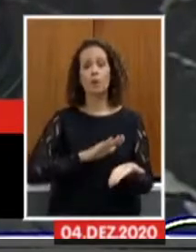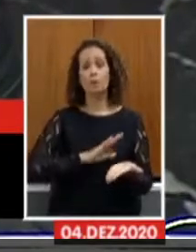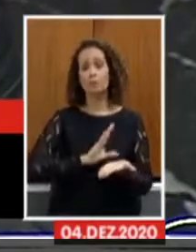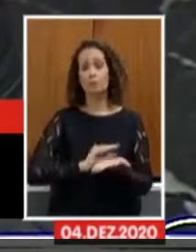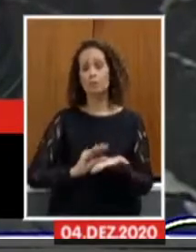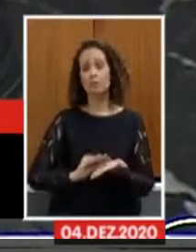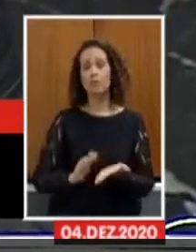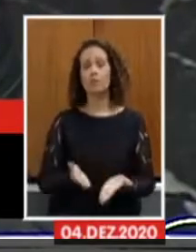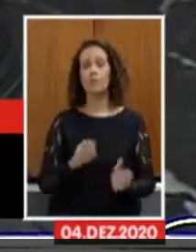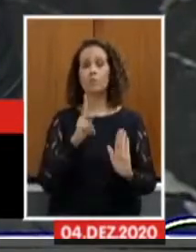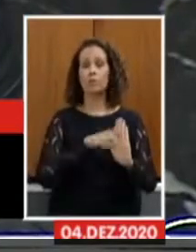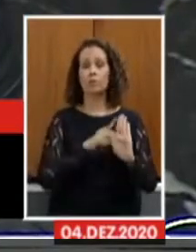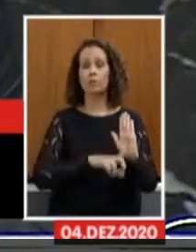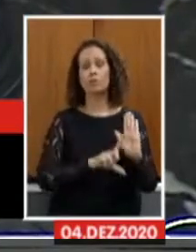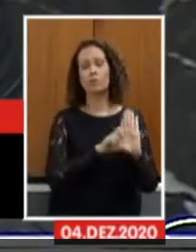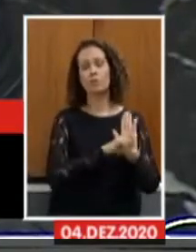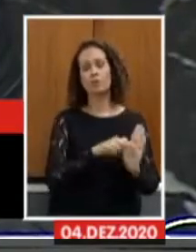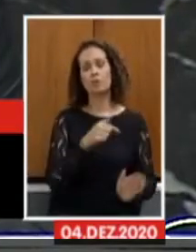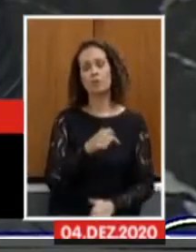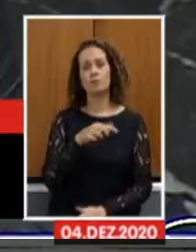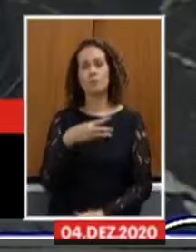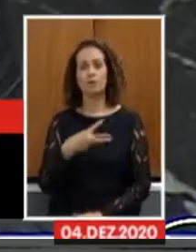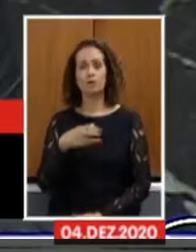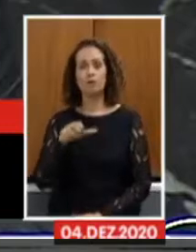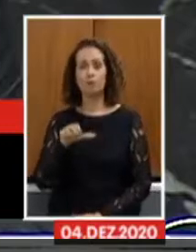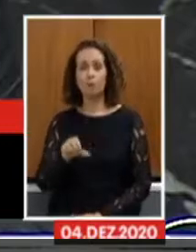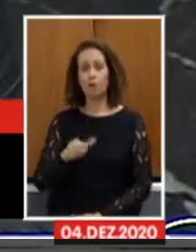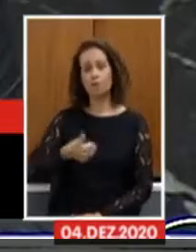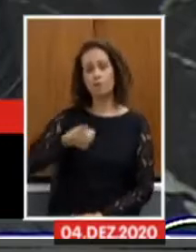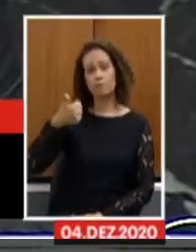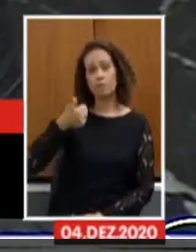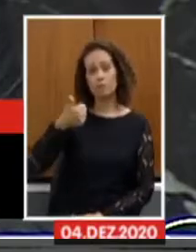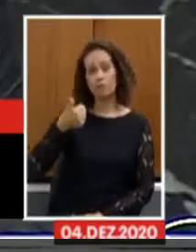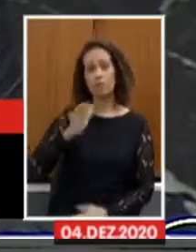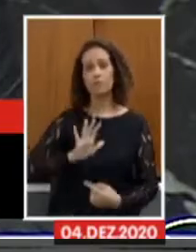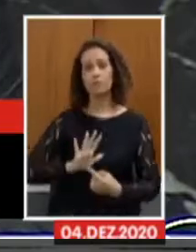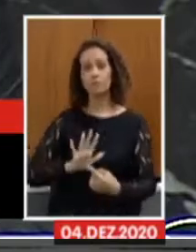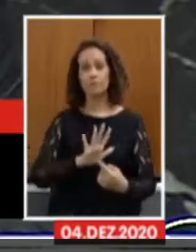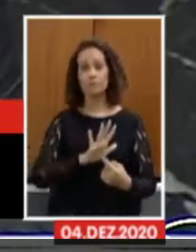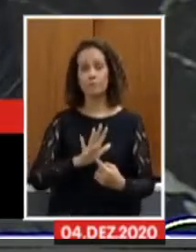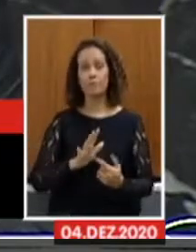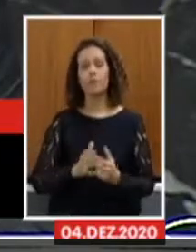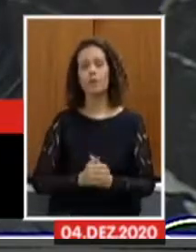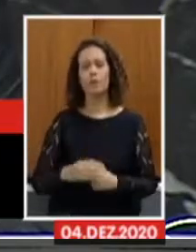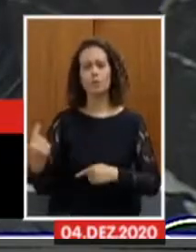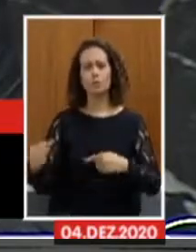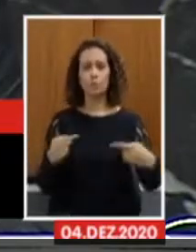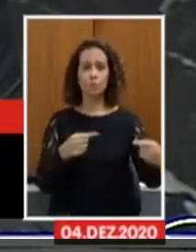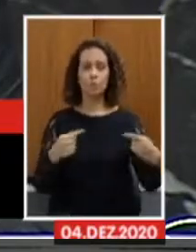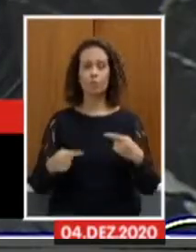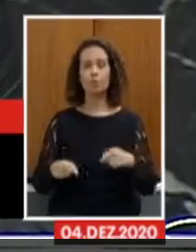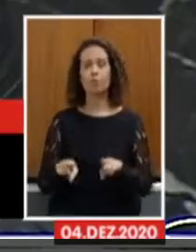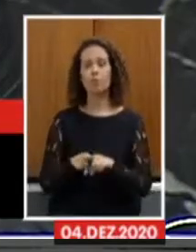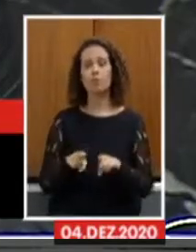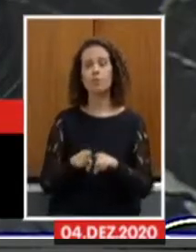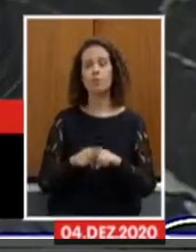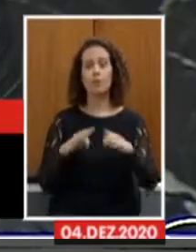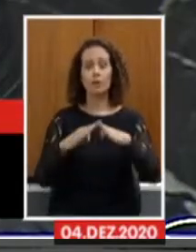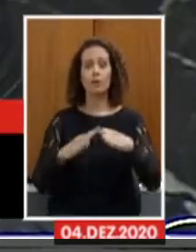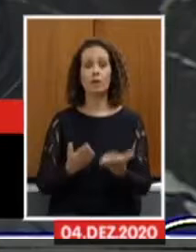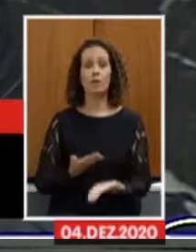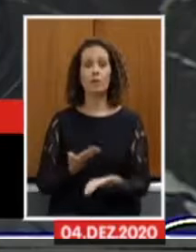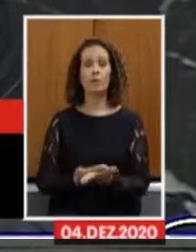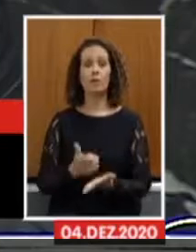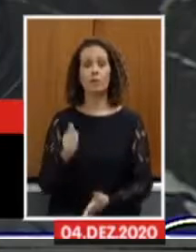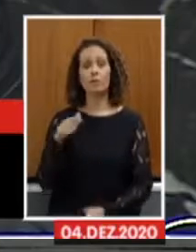que o projeto de lei 739/2019 seja apreciado em primeiro lugar entre os projetos em fase de discussão, e requerimento da deputada Andréa Jesus solicitando a